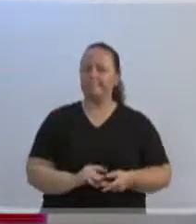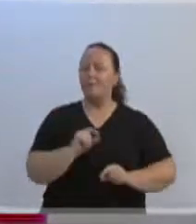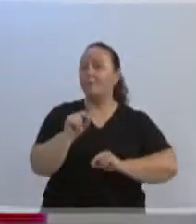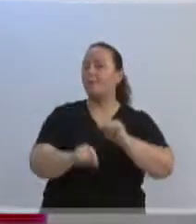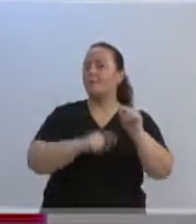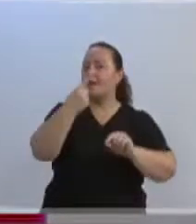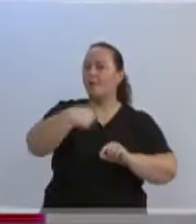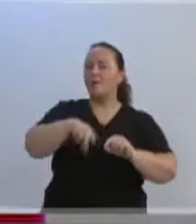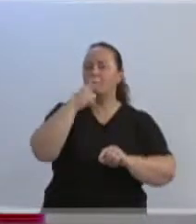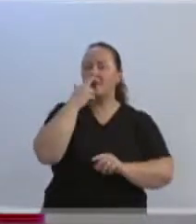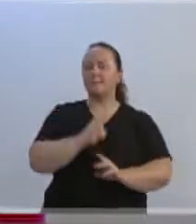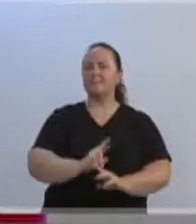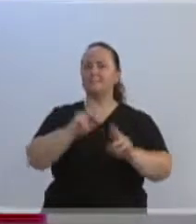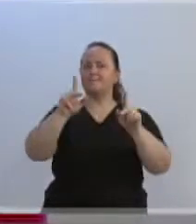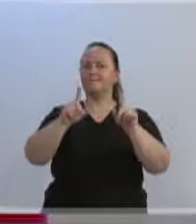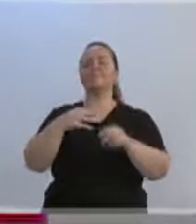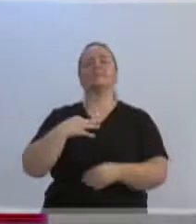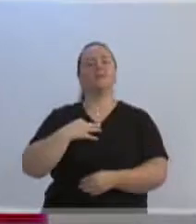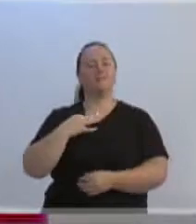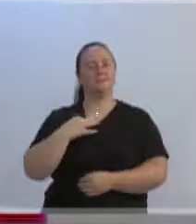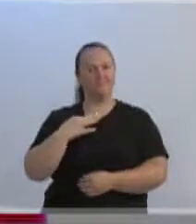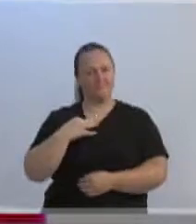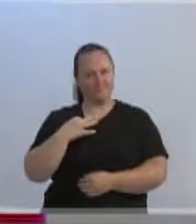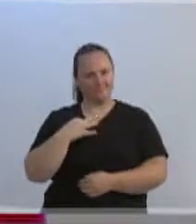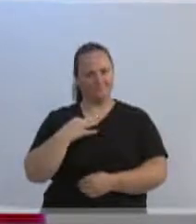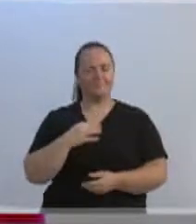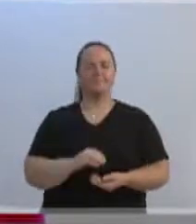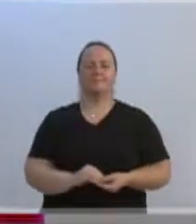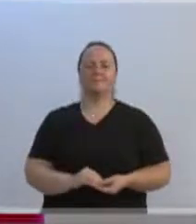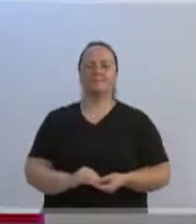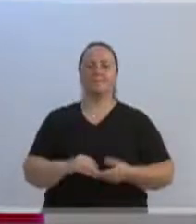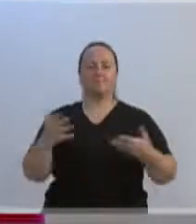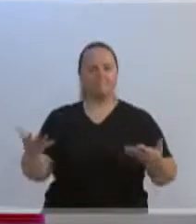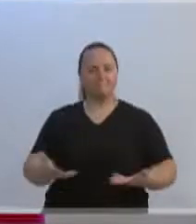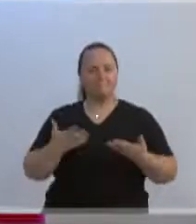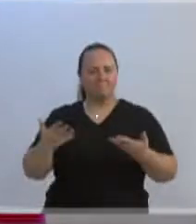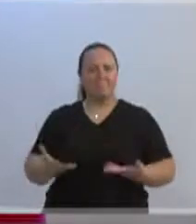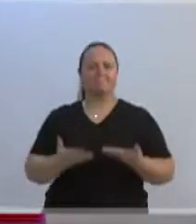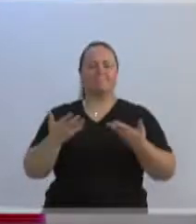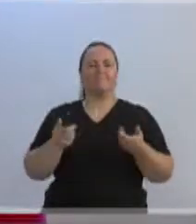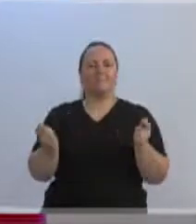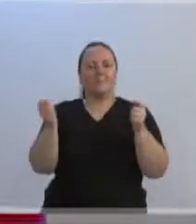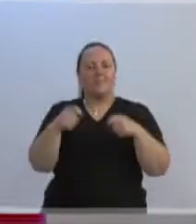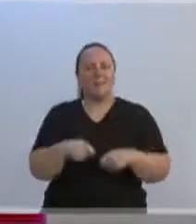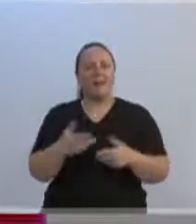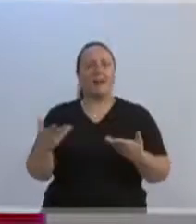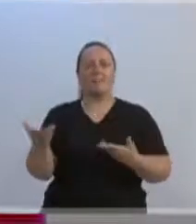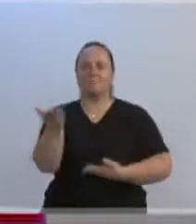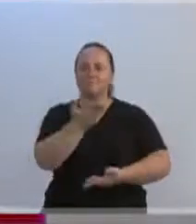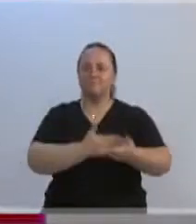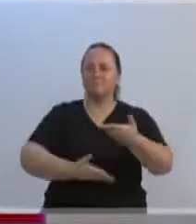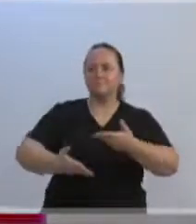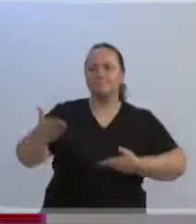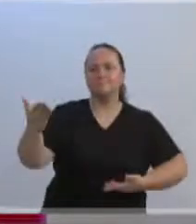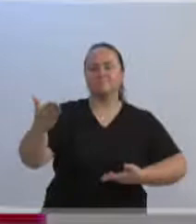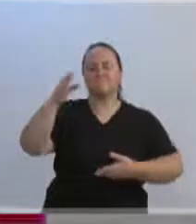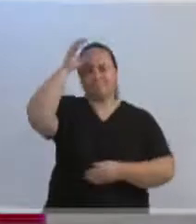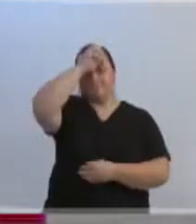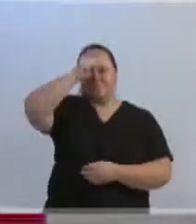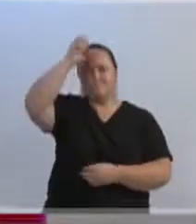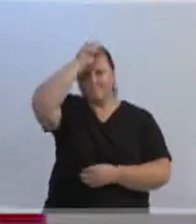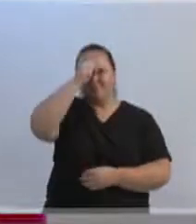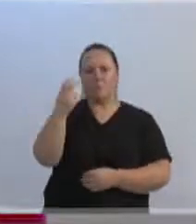é o fato de nosso trabalho ser voluntário proporcionarmos intercâmbio de aprendizagem cultural